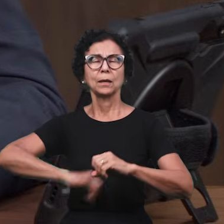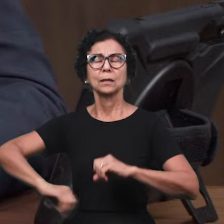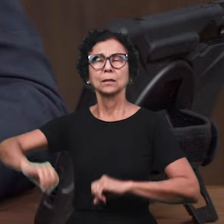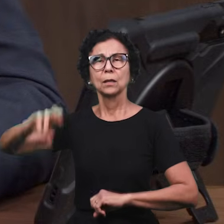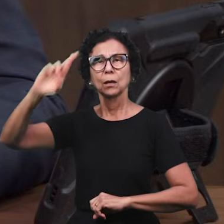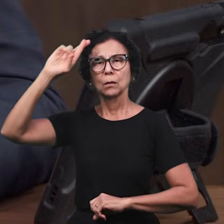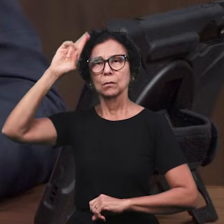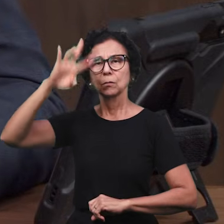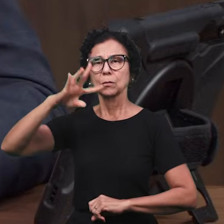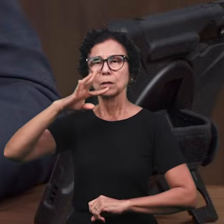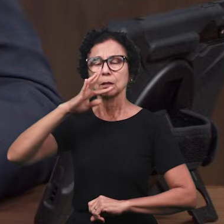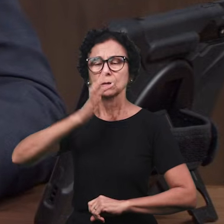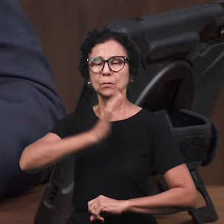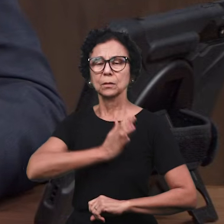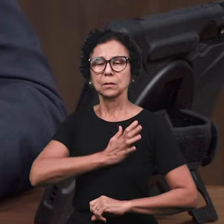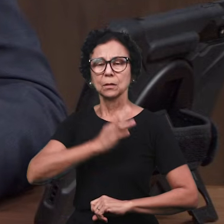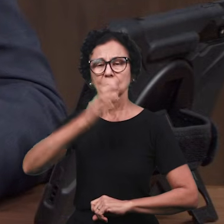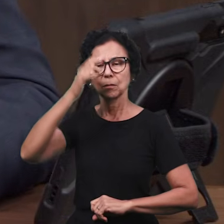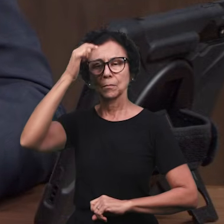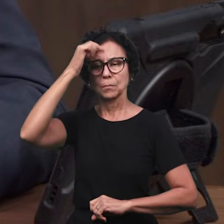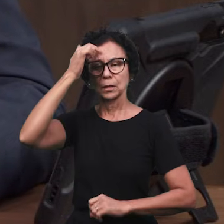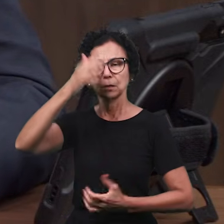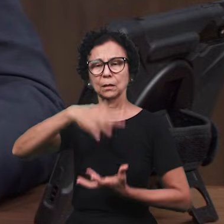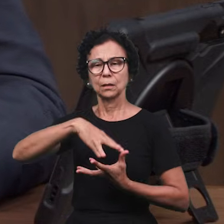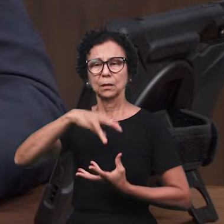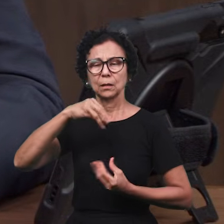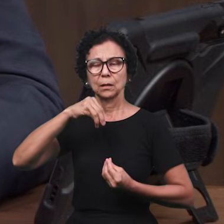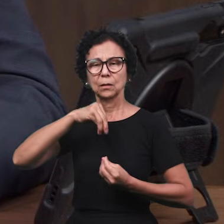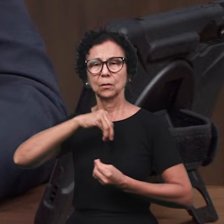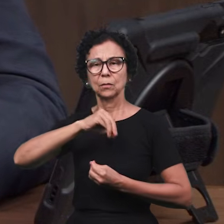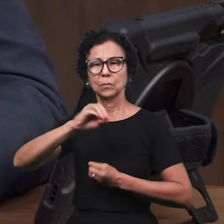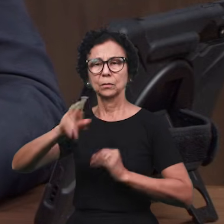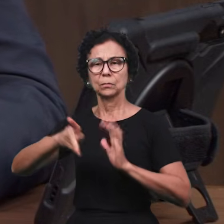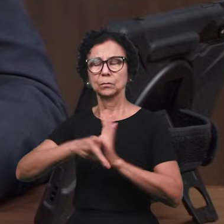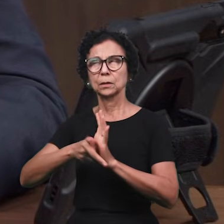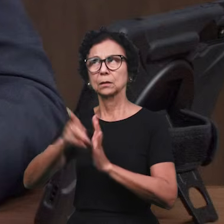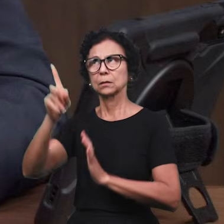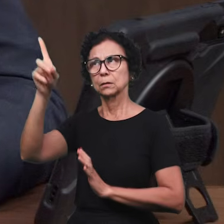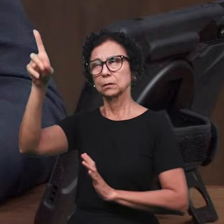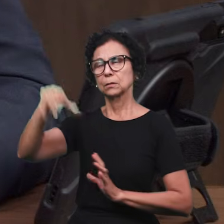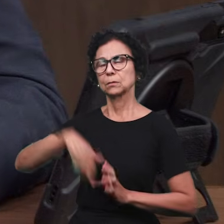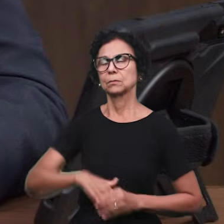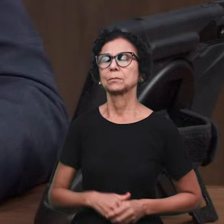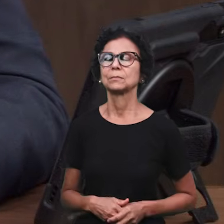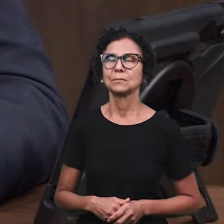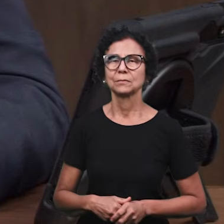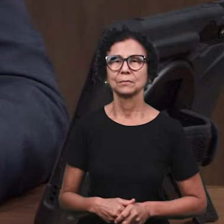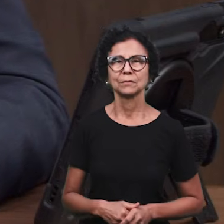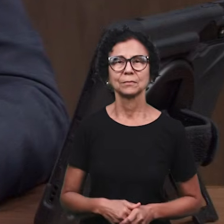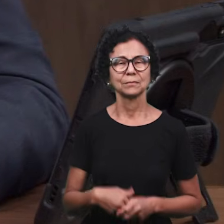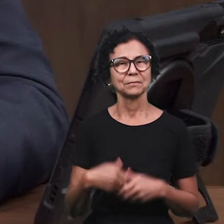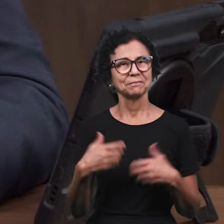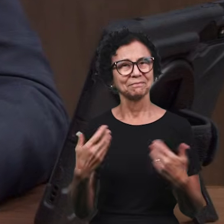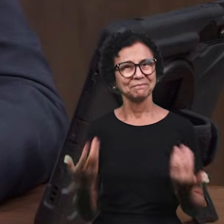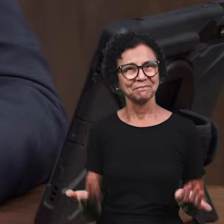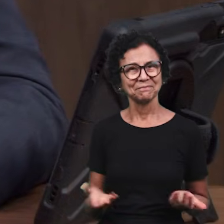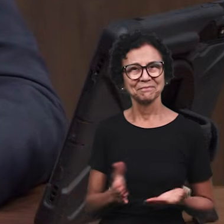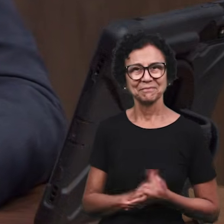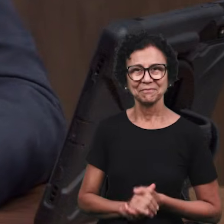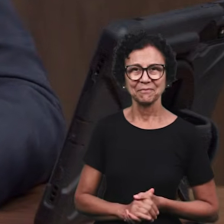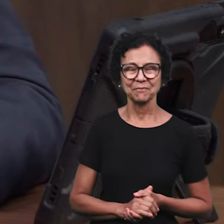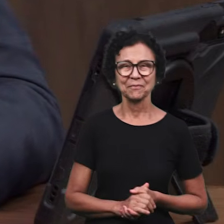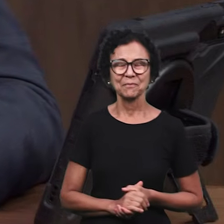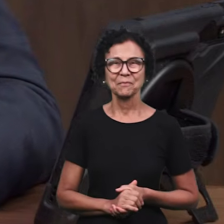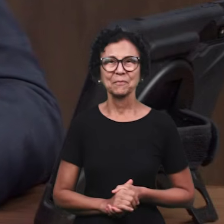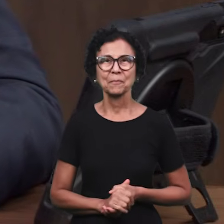nosso corpo, a nossa mente, a nossa alma. E tudo está nas mãos do nosso Deus. A você que ficou até aqui, nós deixamos